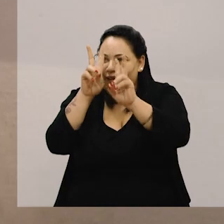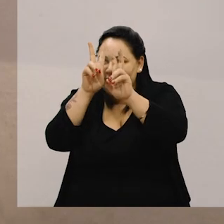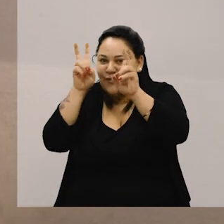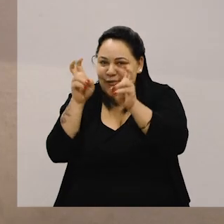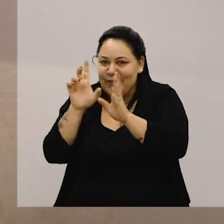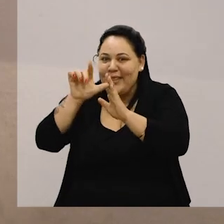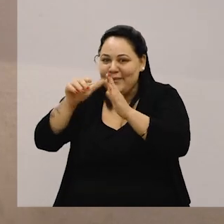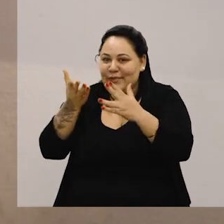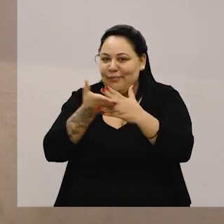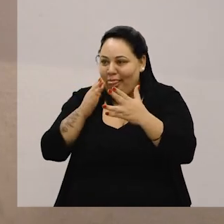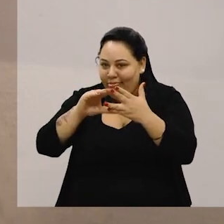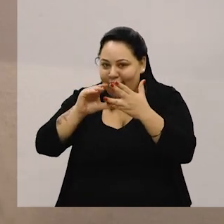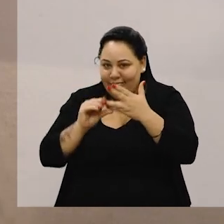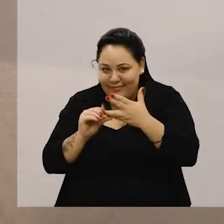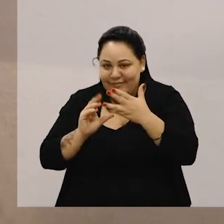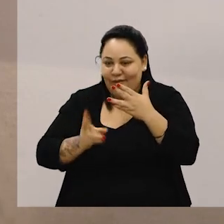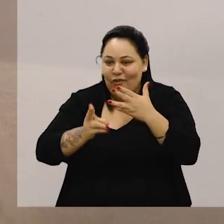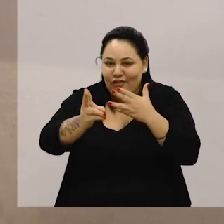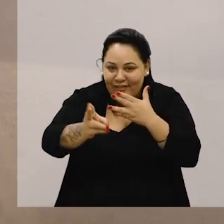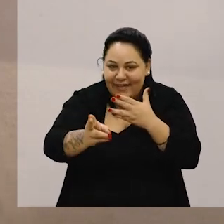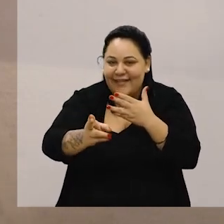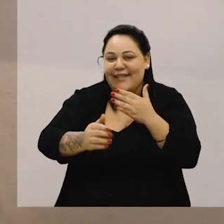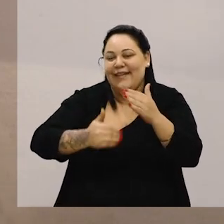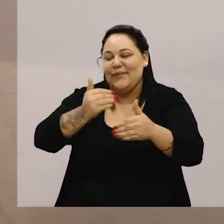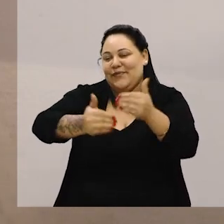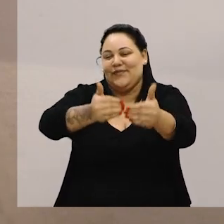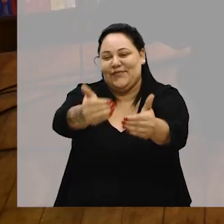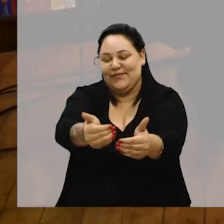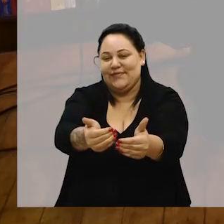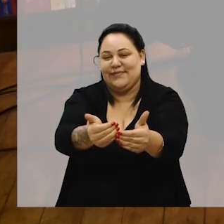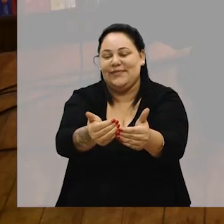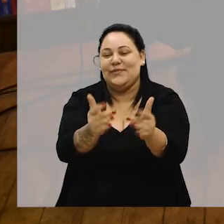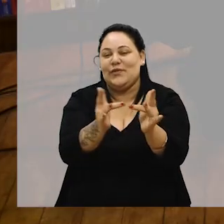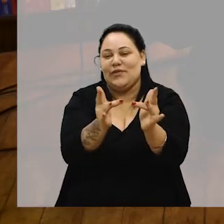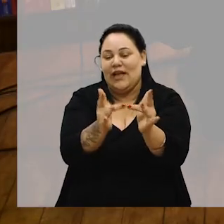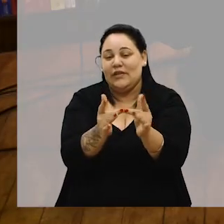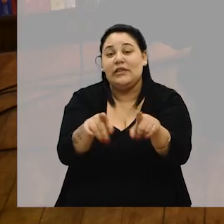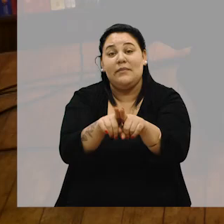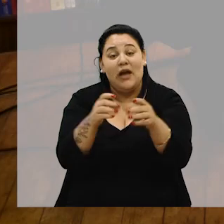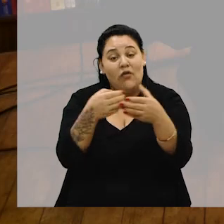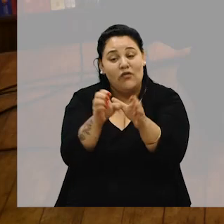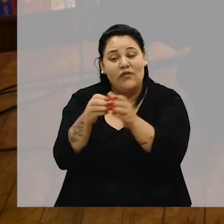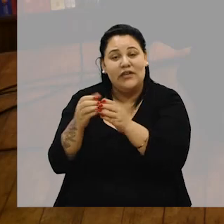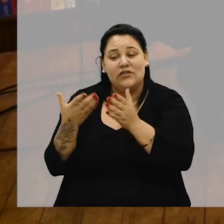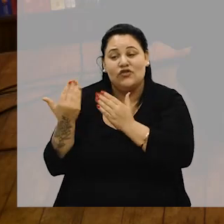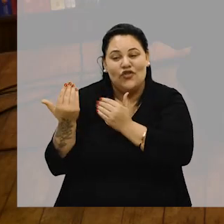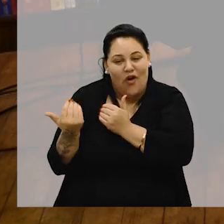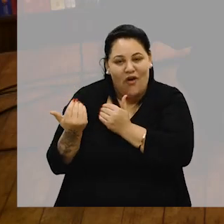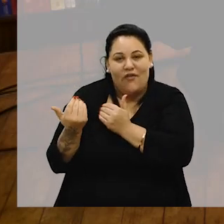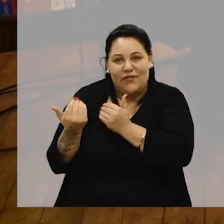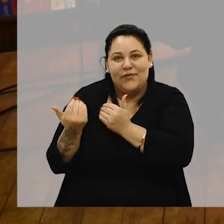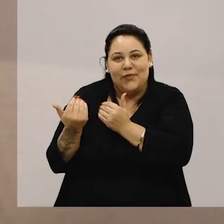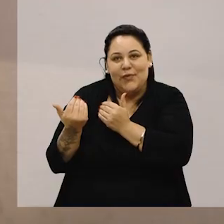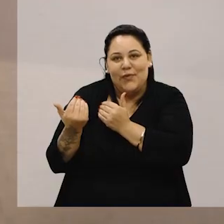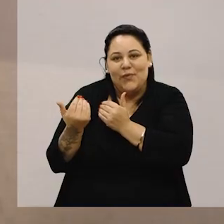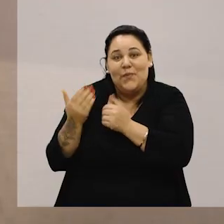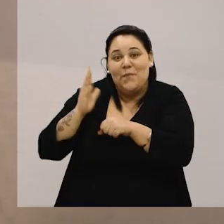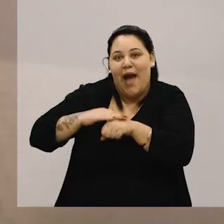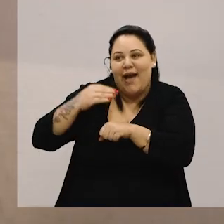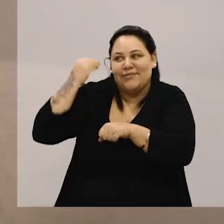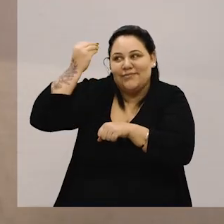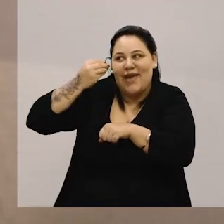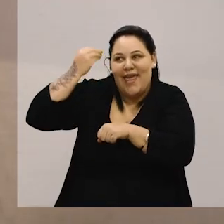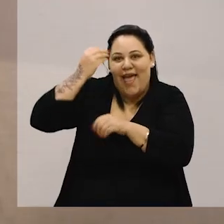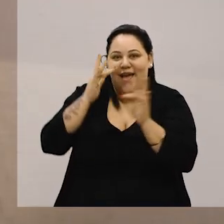uns 3 ou 4 ganchos para o decorrer do programa, a convivência dos escritores mais jovens com aqueles